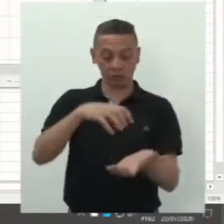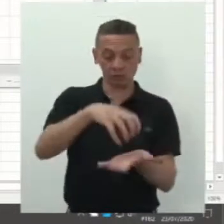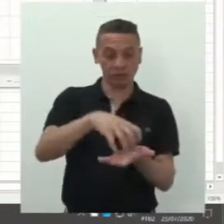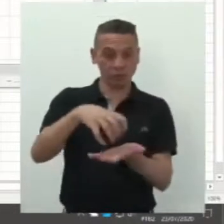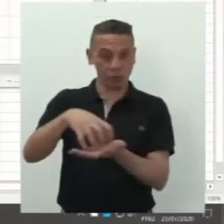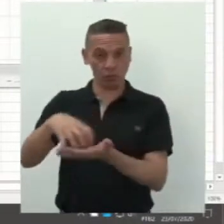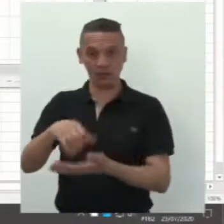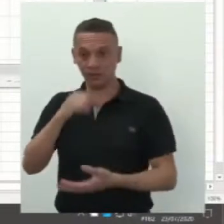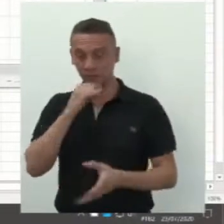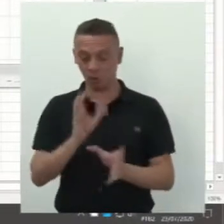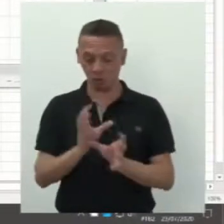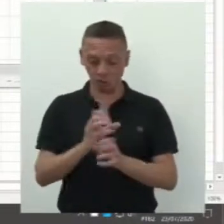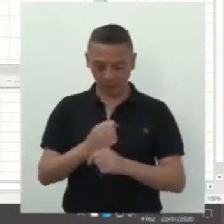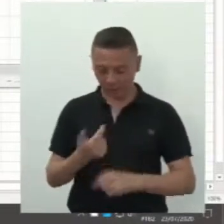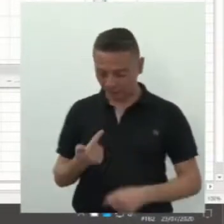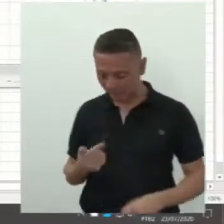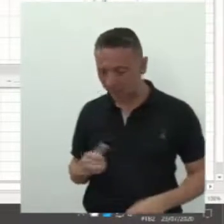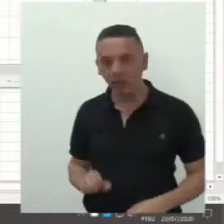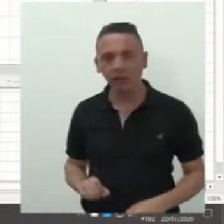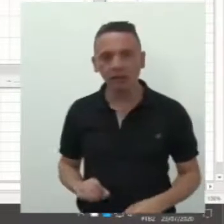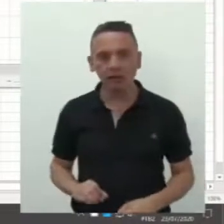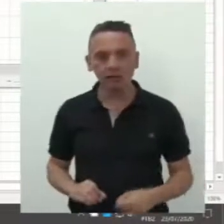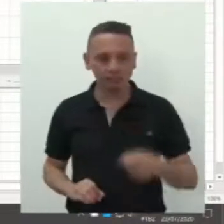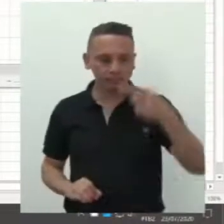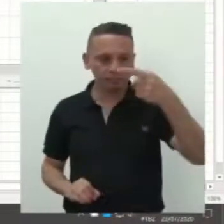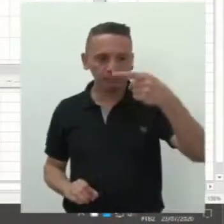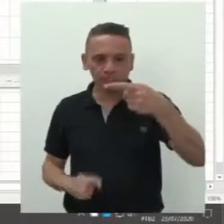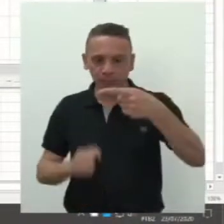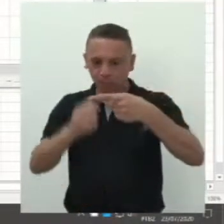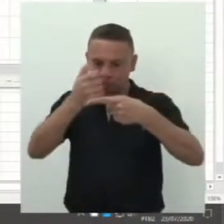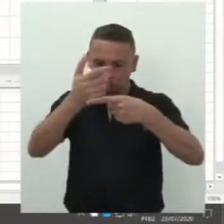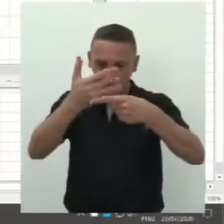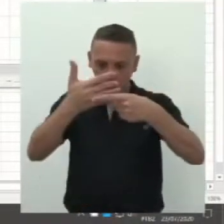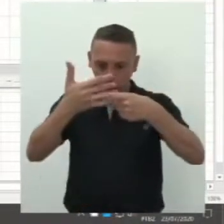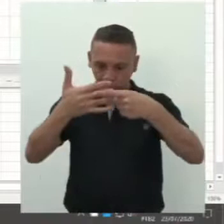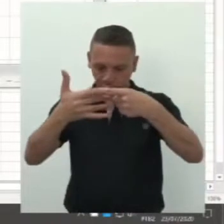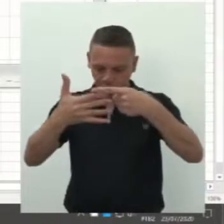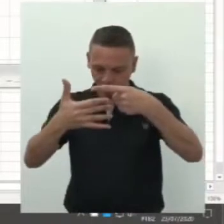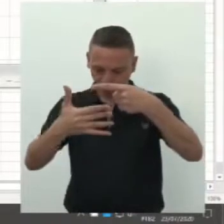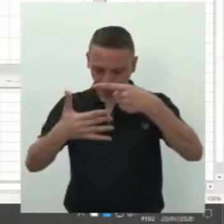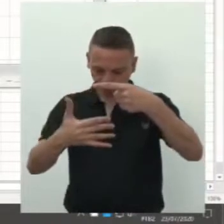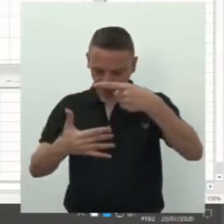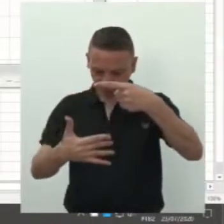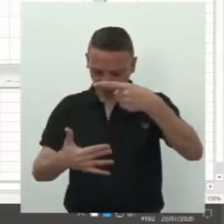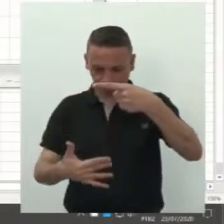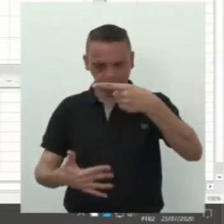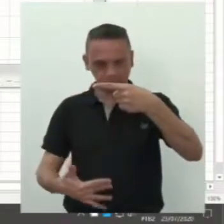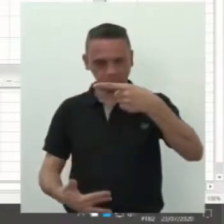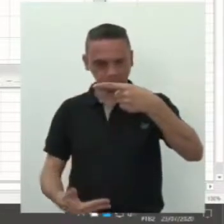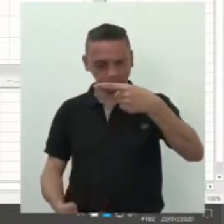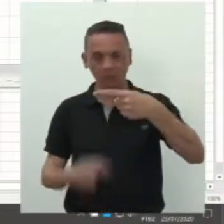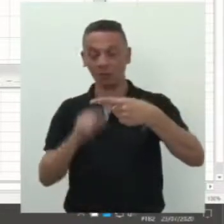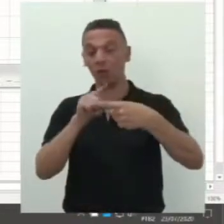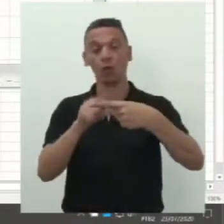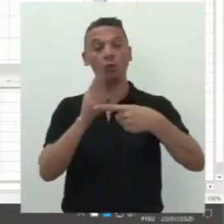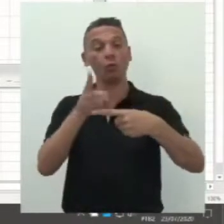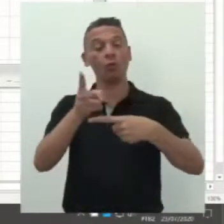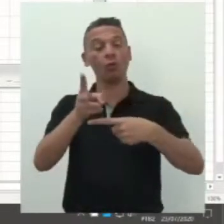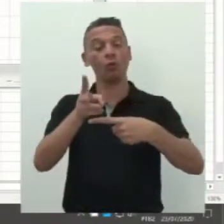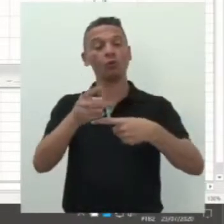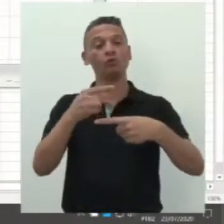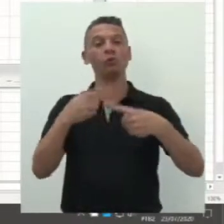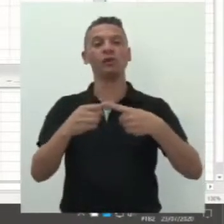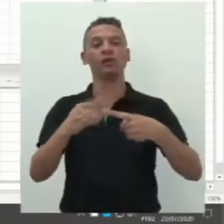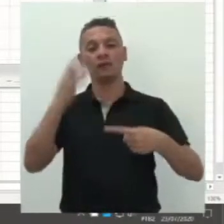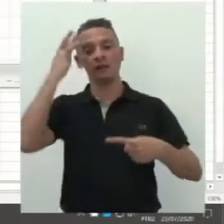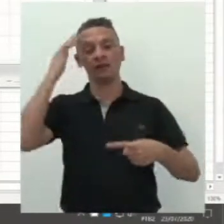eu tenha 70 setores, mas todos os setores são regidos por trimestre, né? Eles receberam um orçamento por trimestre, tá? Então, eu